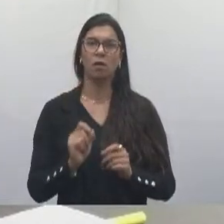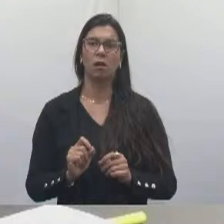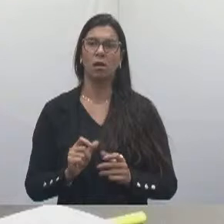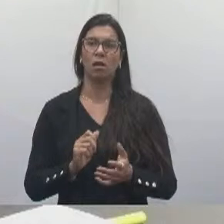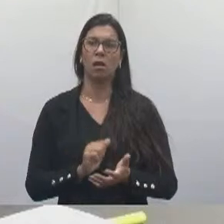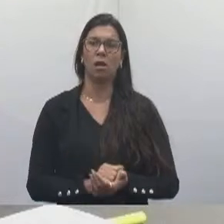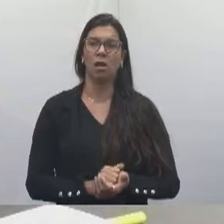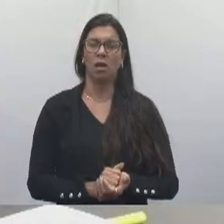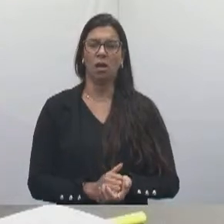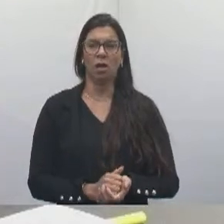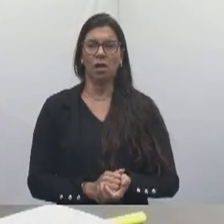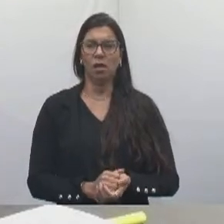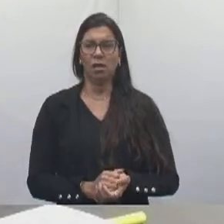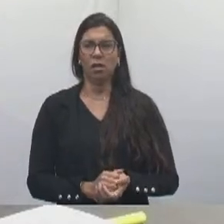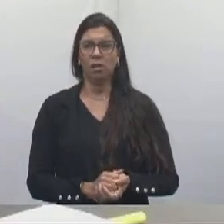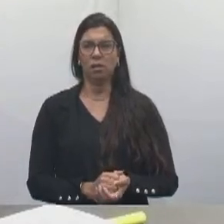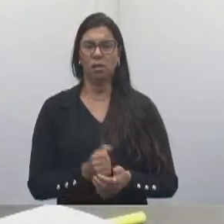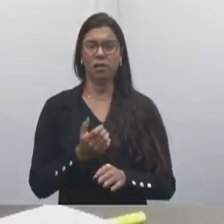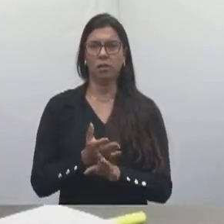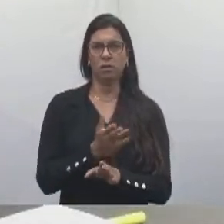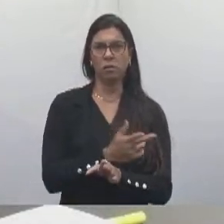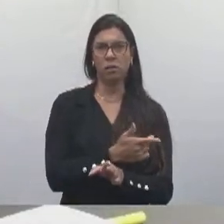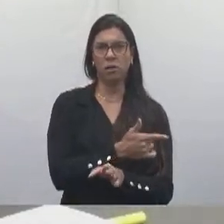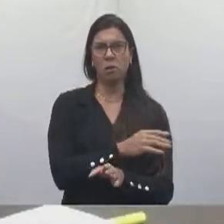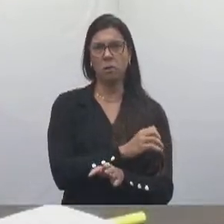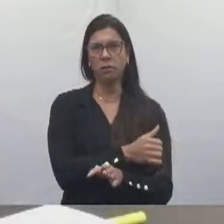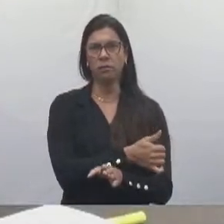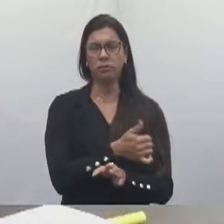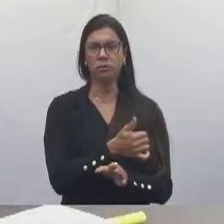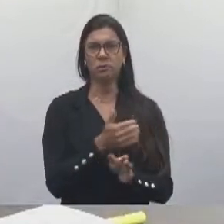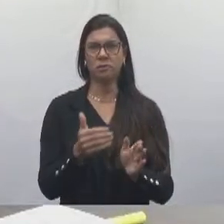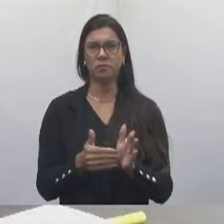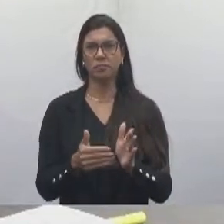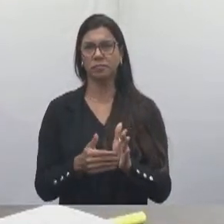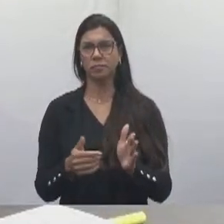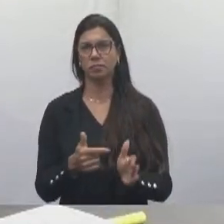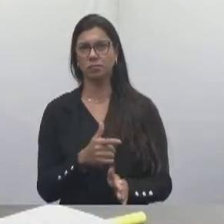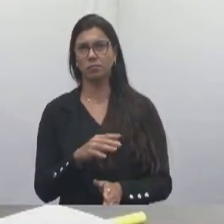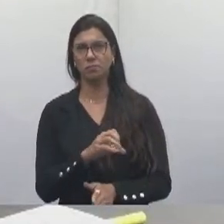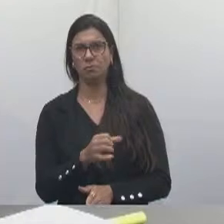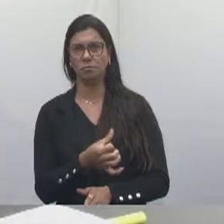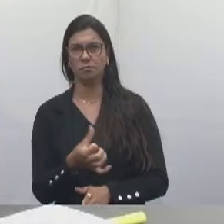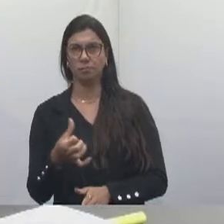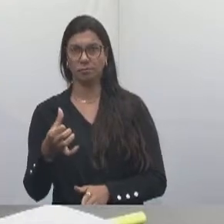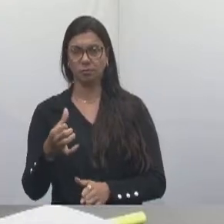relação ao exercício de 2011 a 2016, onde todas